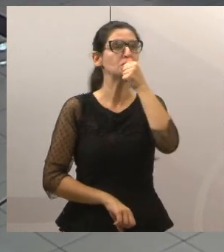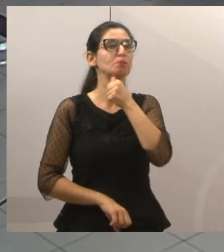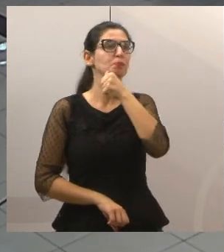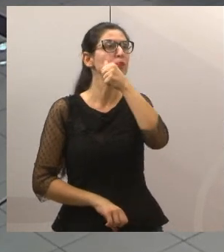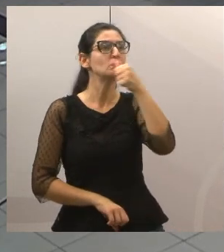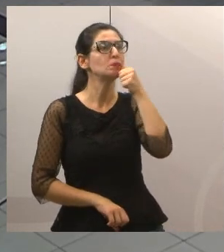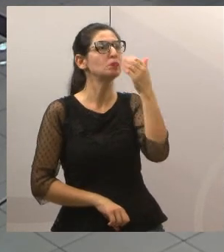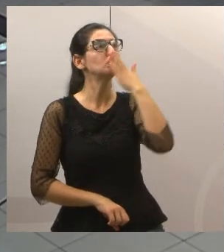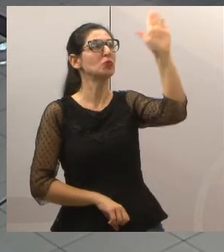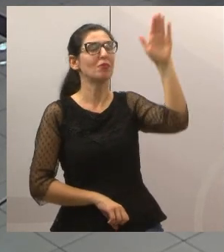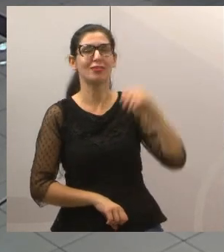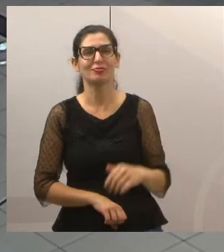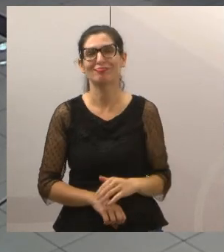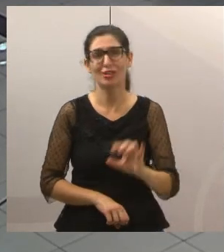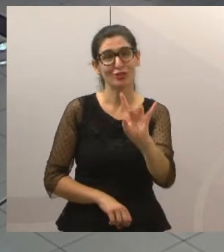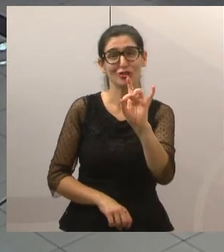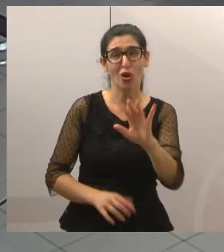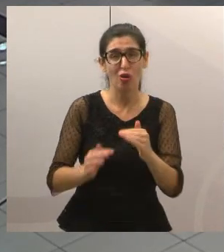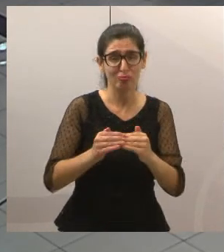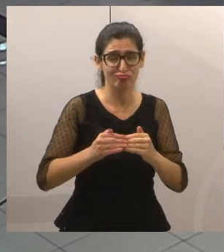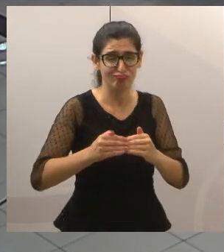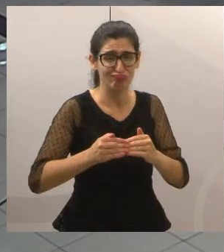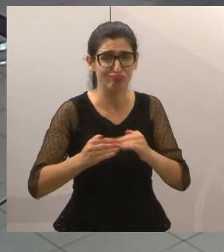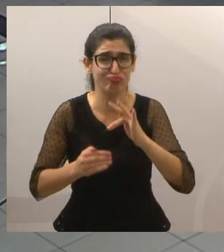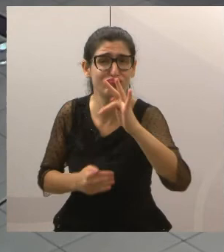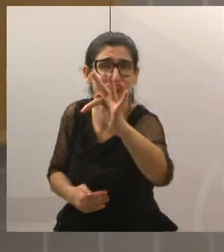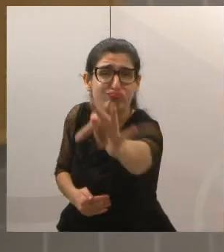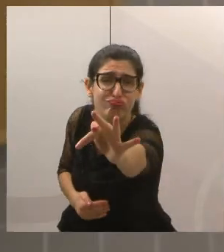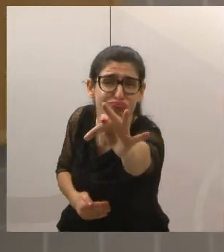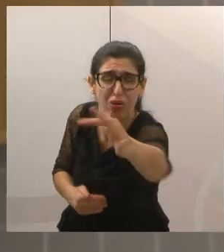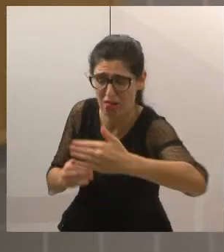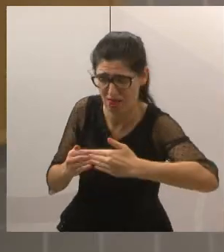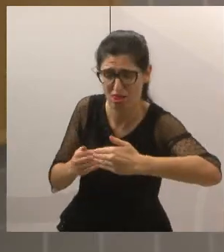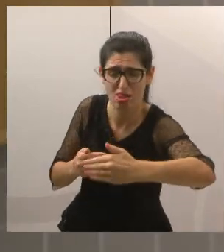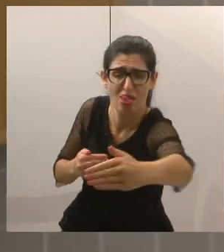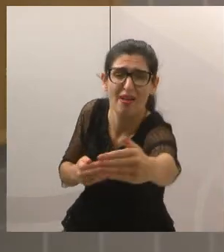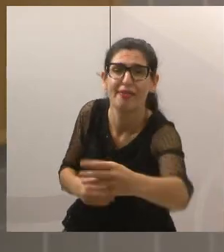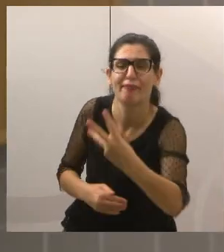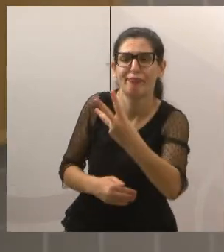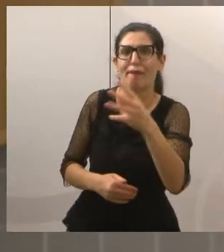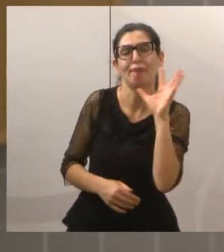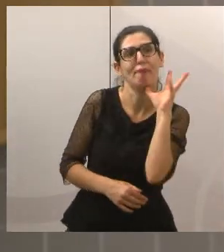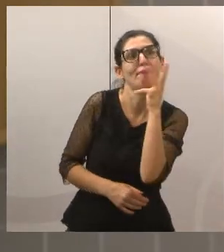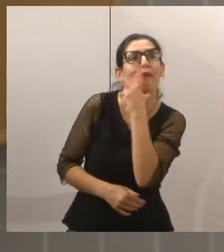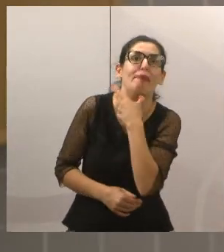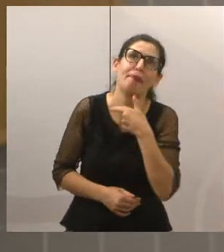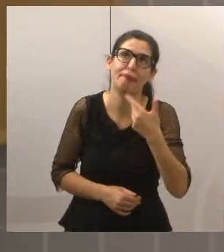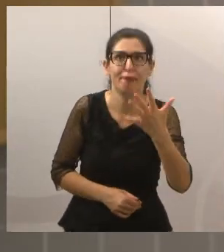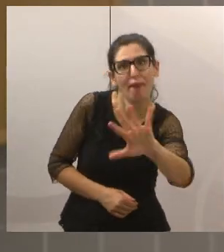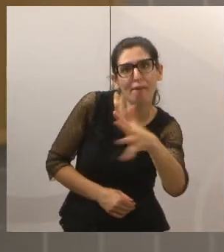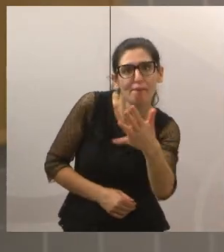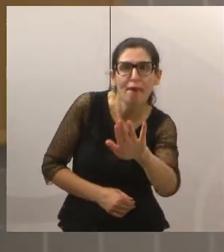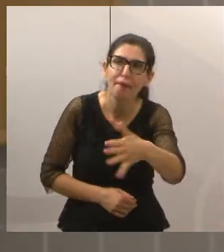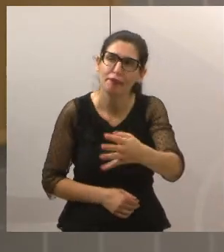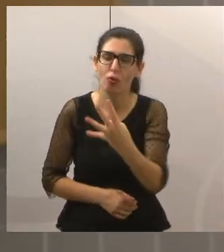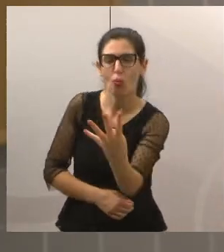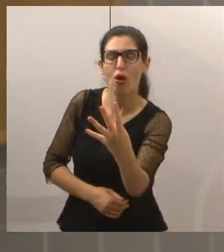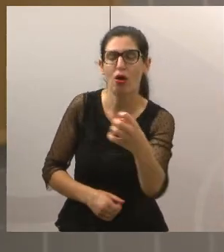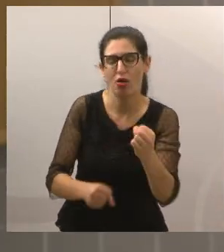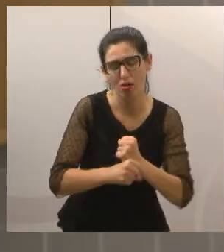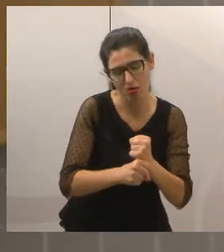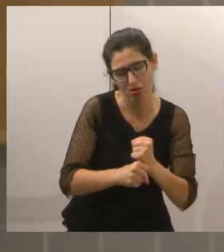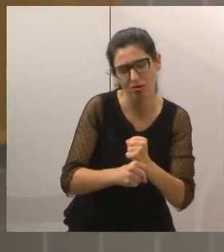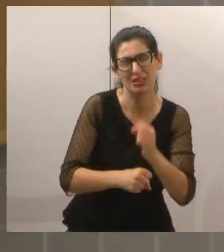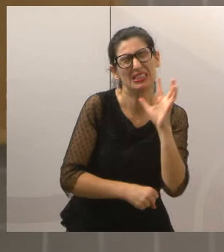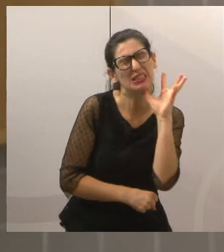emenda chega 3, 4 anos depois, né? Então, é comum esse delay da execução das emendas, até por